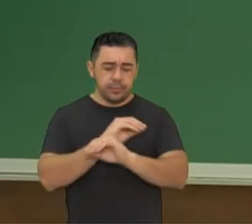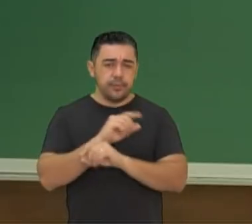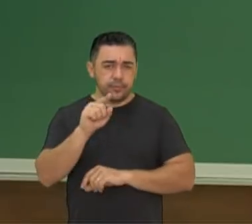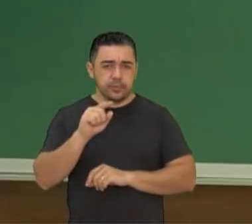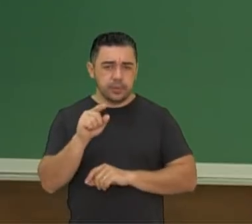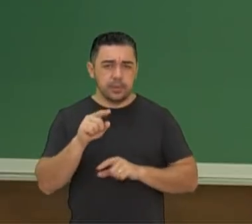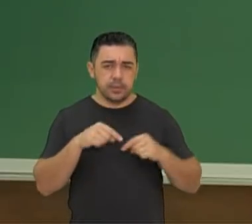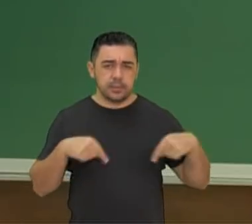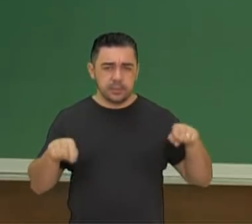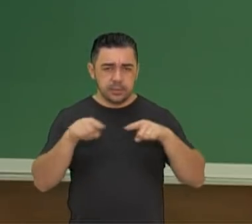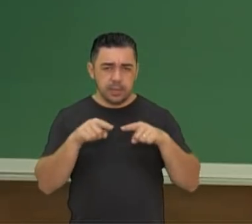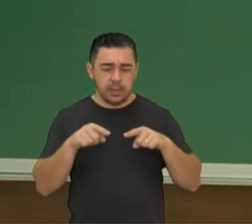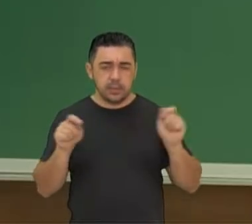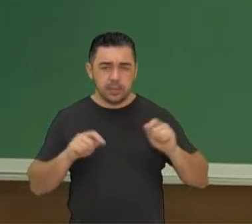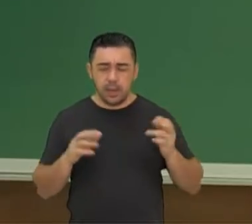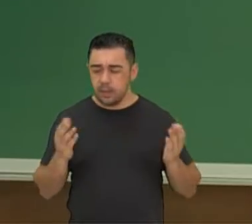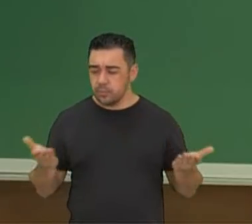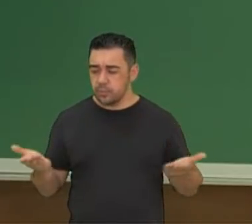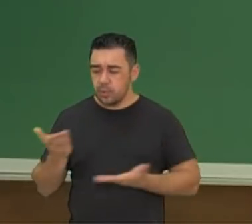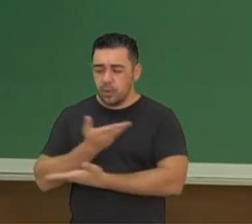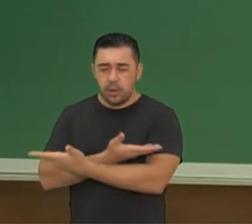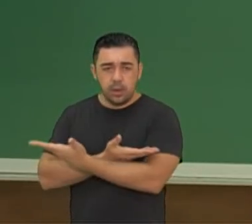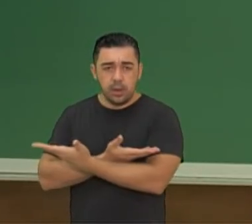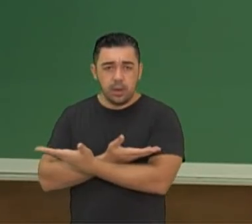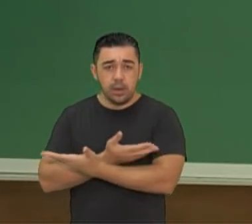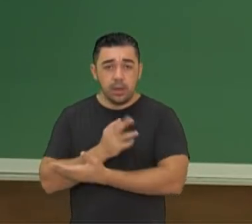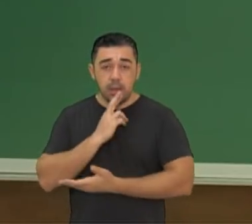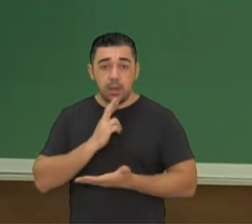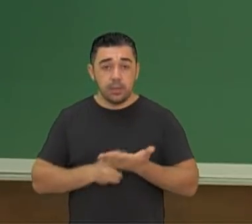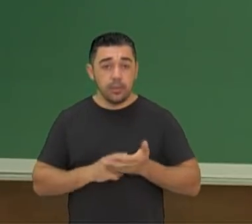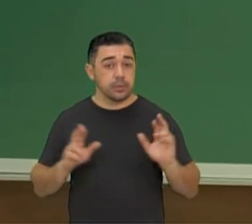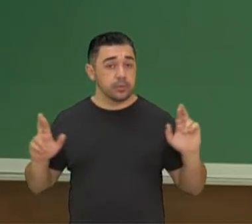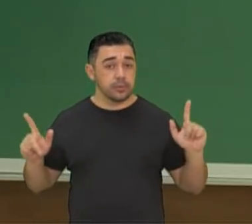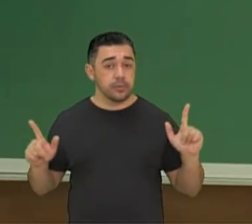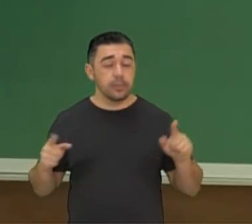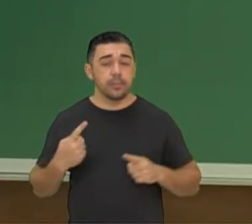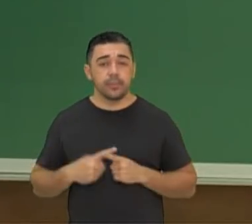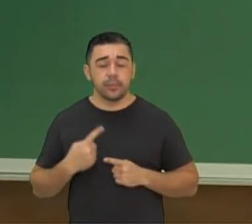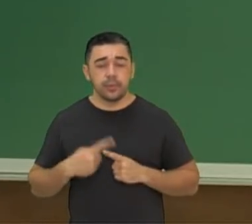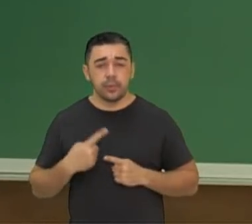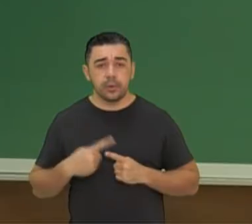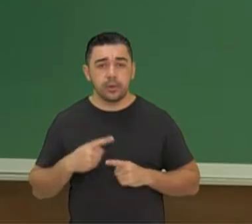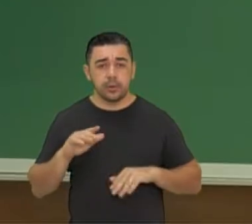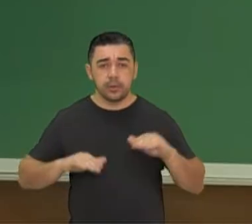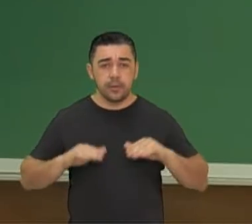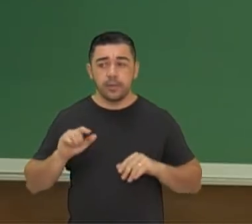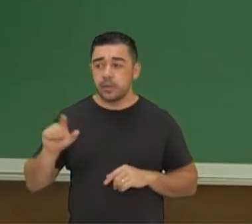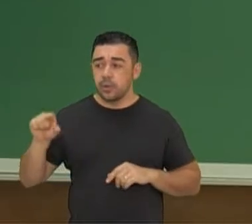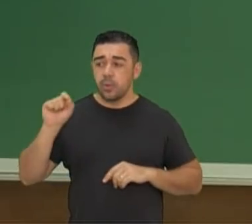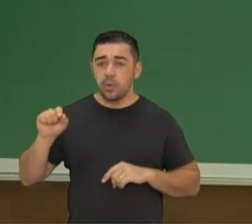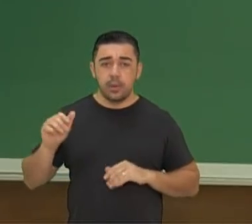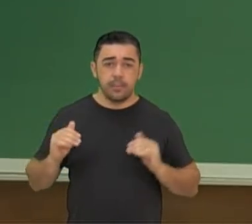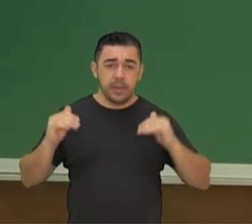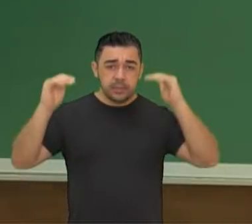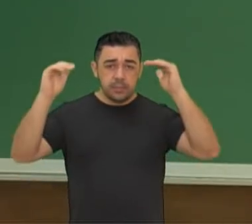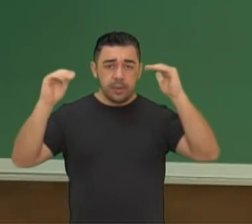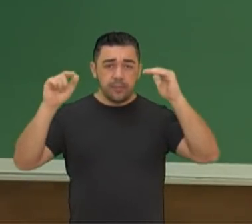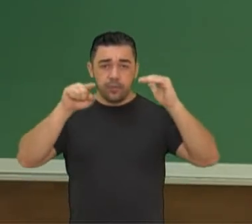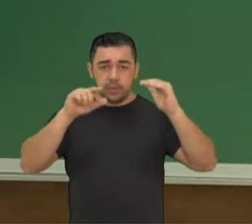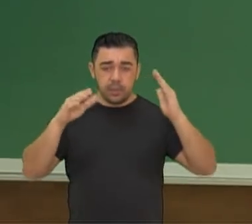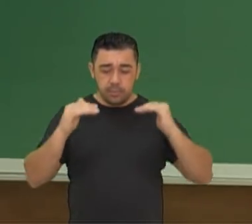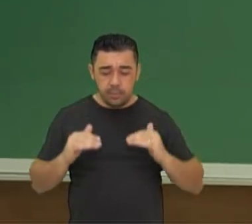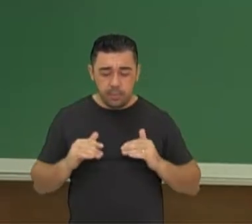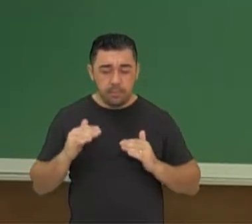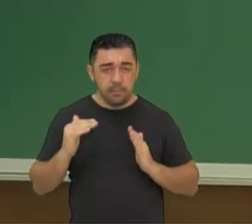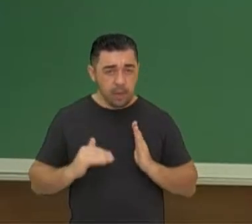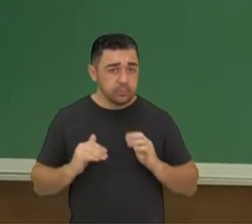você pudesse trocar a resposta com o seu colega. Você ia ver que as respostas davam diferentes. Por quê? Porque talvez ele pegou um pedaço mais para cima, você pegou um pedaço mais